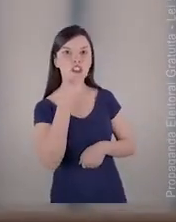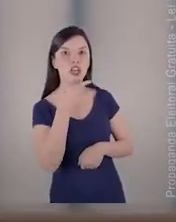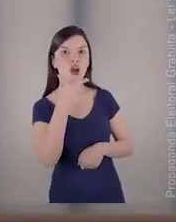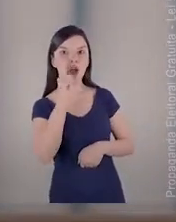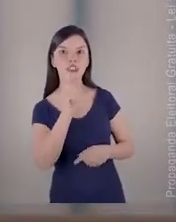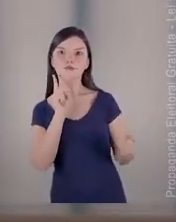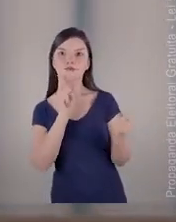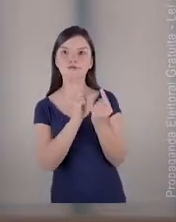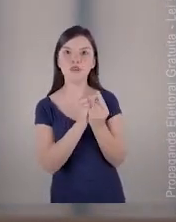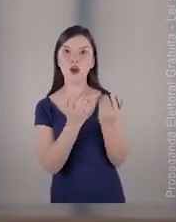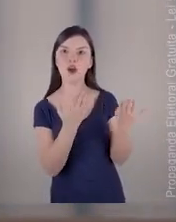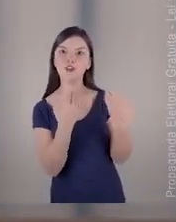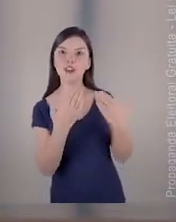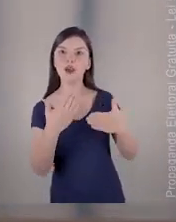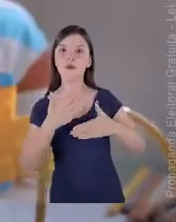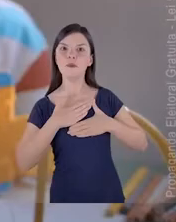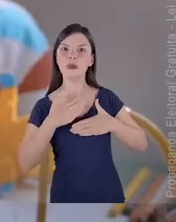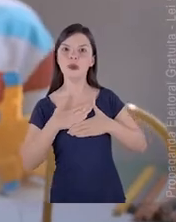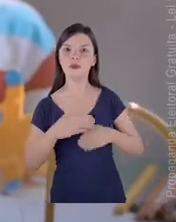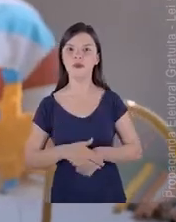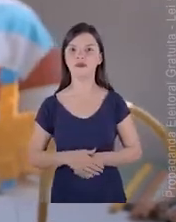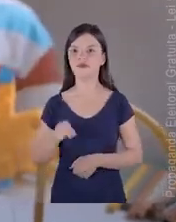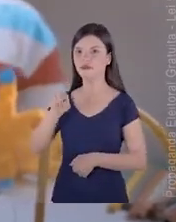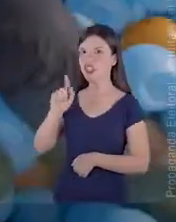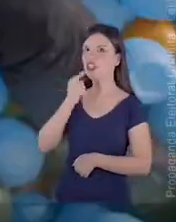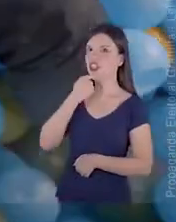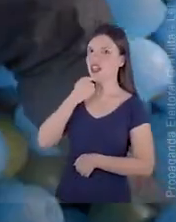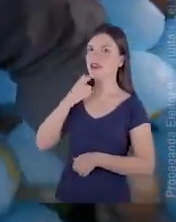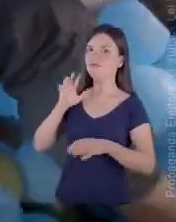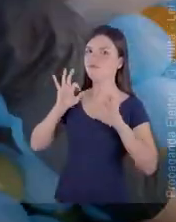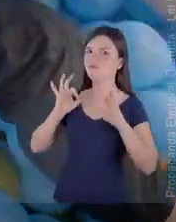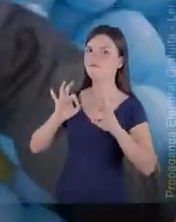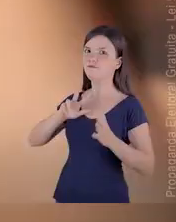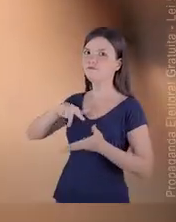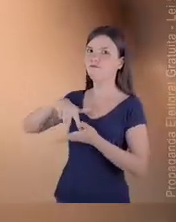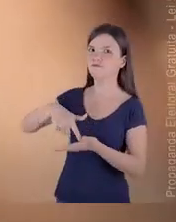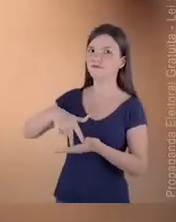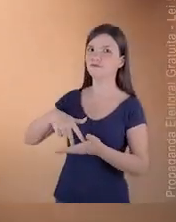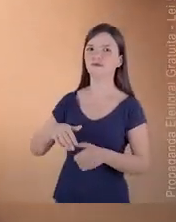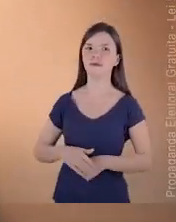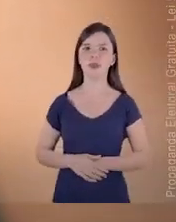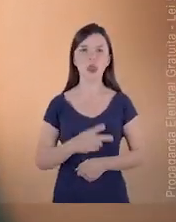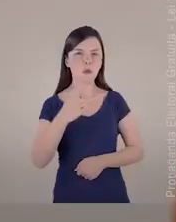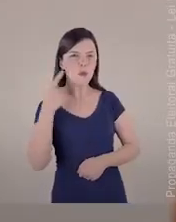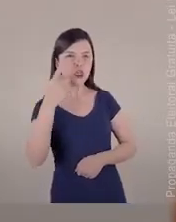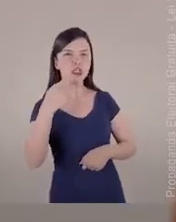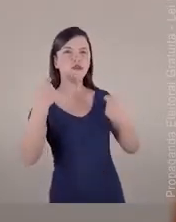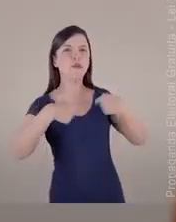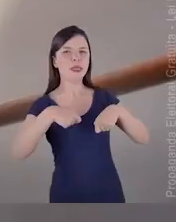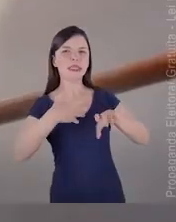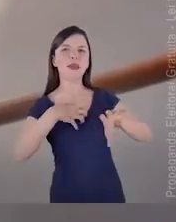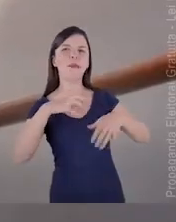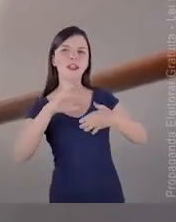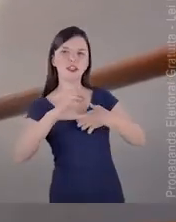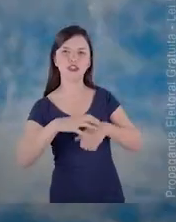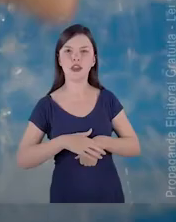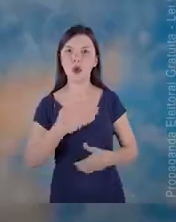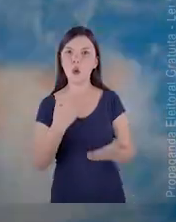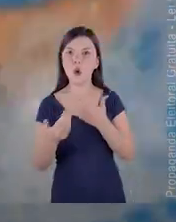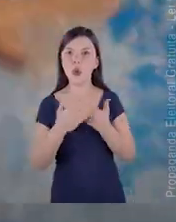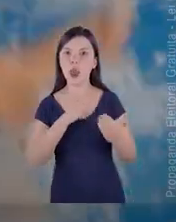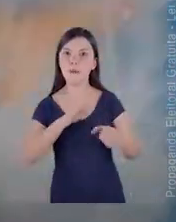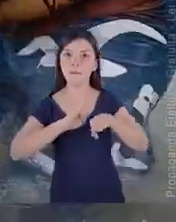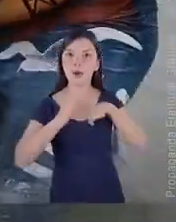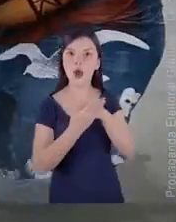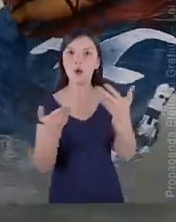para conversar comigo, a Larissa, mãe do Pedro. Ele abraça a causa, ele não faz por fazer. O político tem que ter empatia. Você vai em qualquer